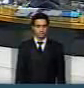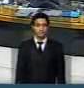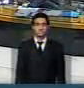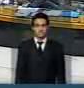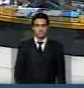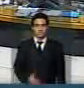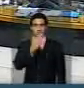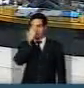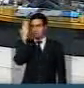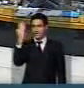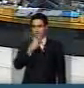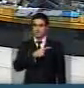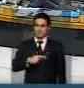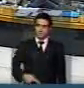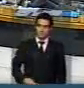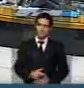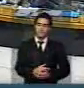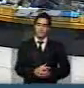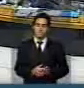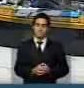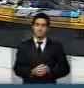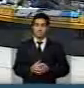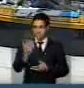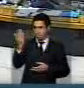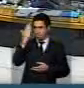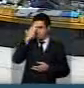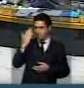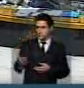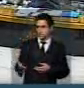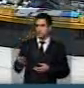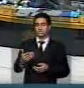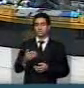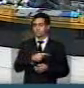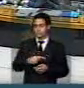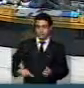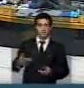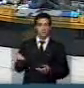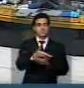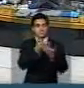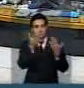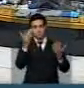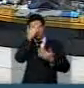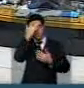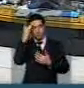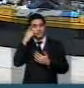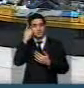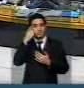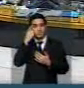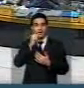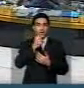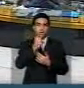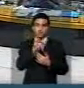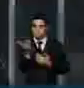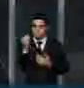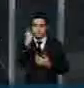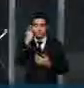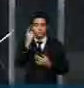Obrigado, senhor presidente. Senhor presidente, senhores, senhoras, deputados, deputadas,